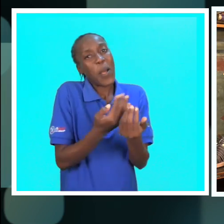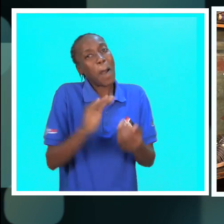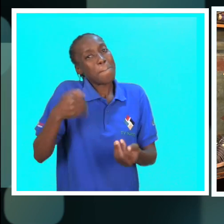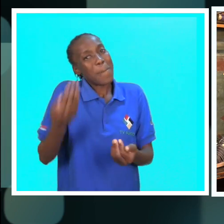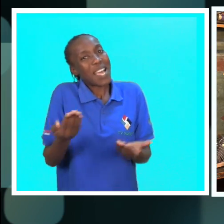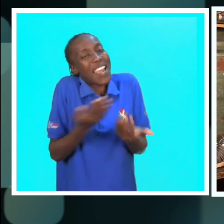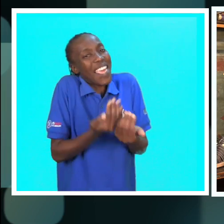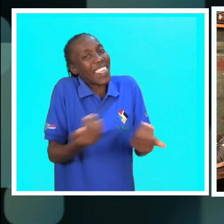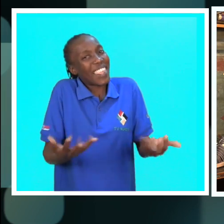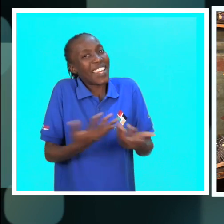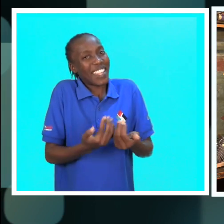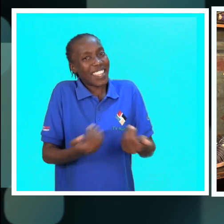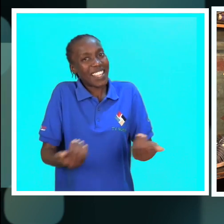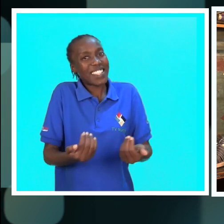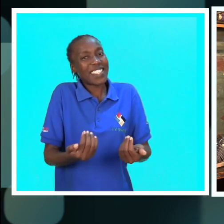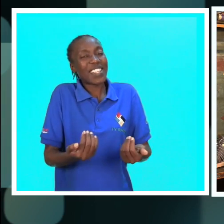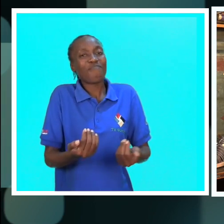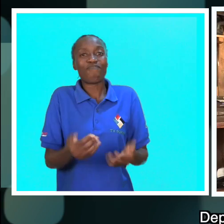Para criança.